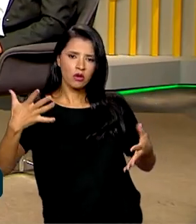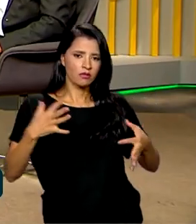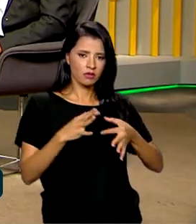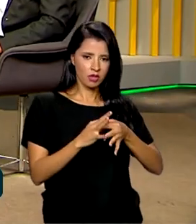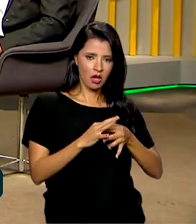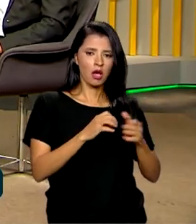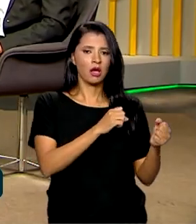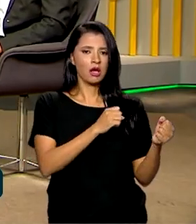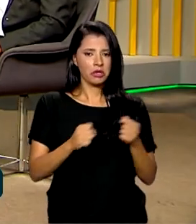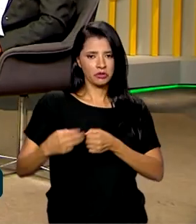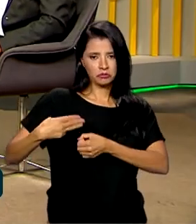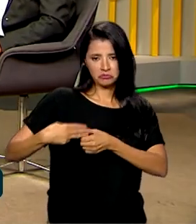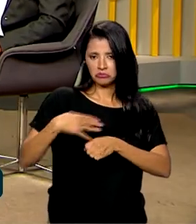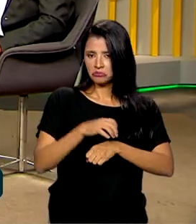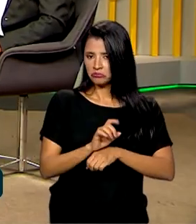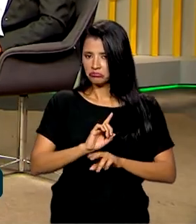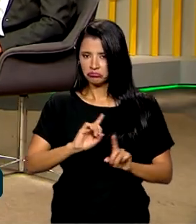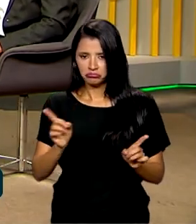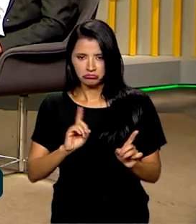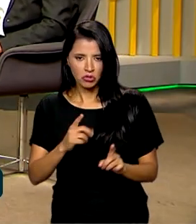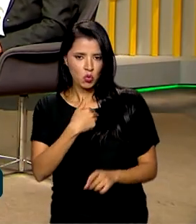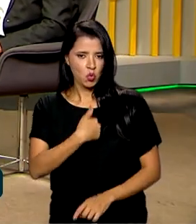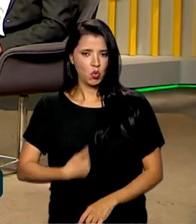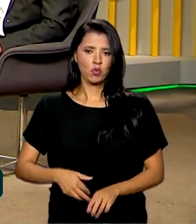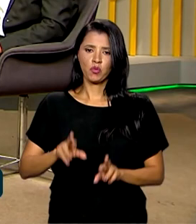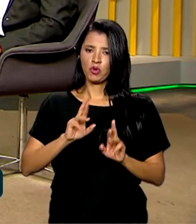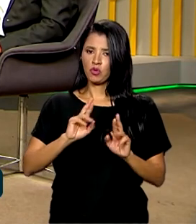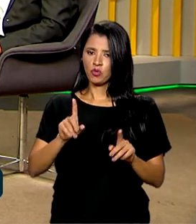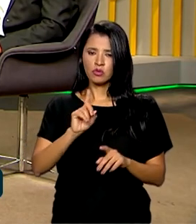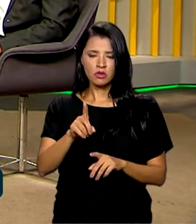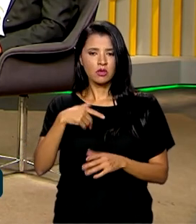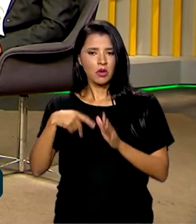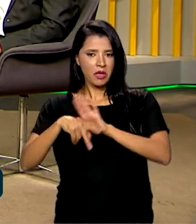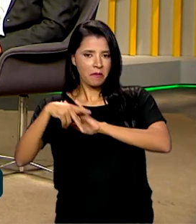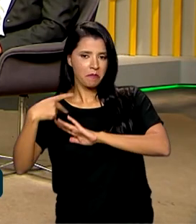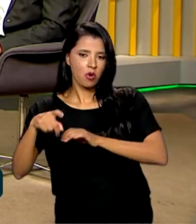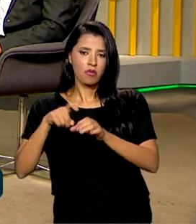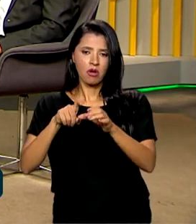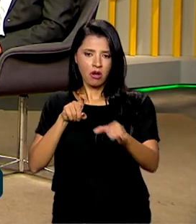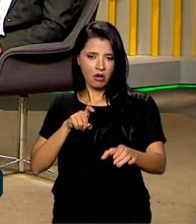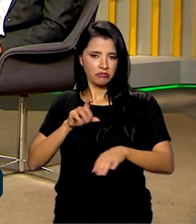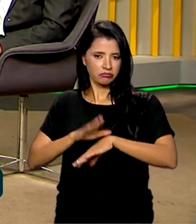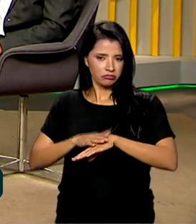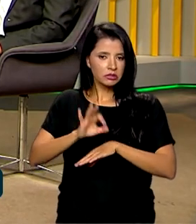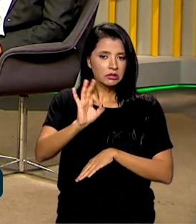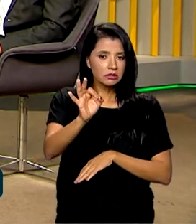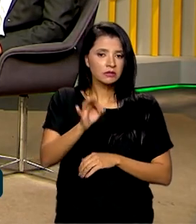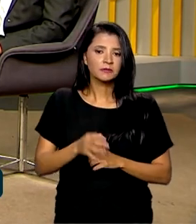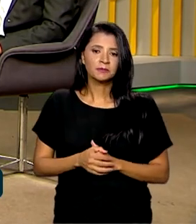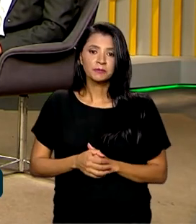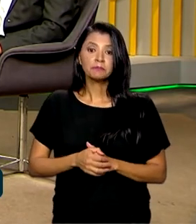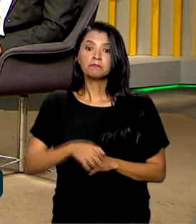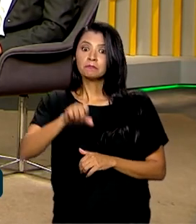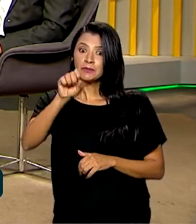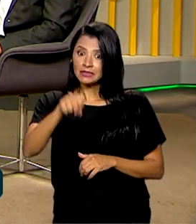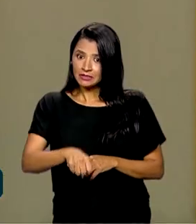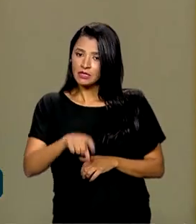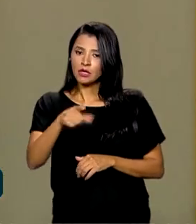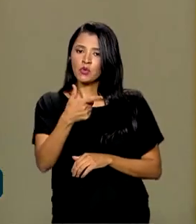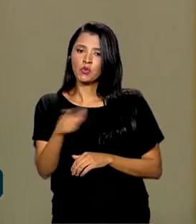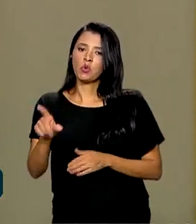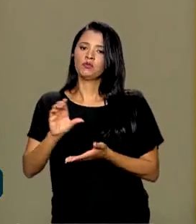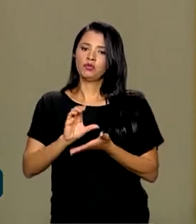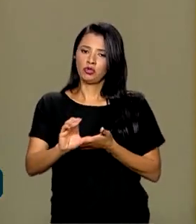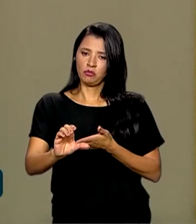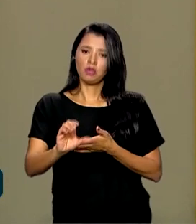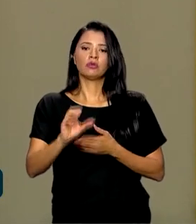Executivo Municipal, Estadual, ela é uma iniciativa autônoma, independente, não é? Isso, essa é uma outra ação, é um outro investimento também que o Ministério